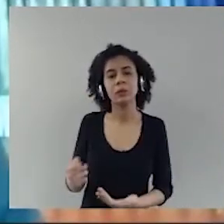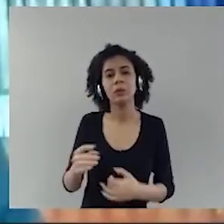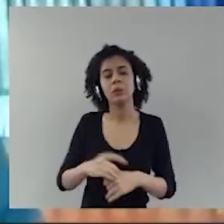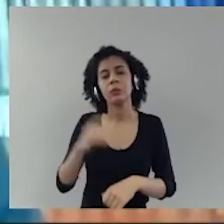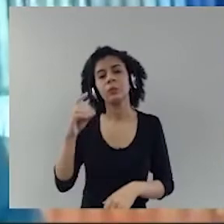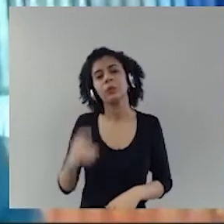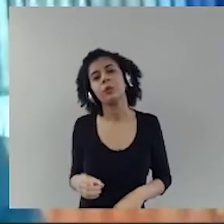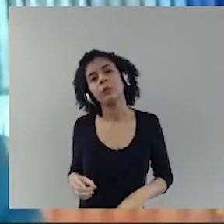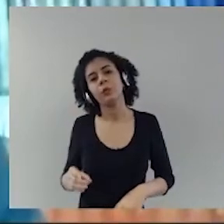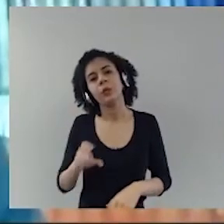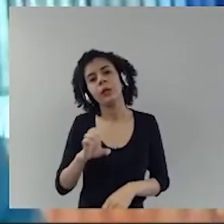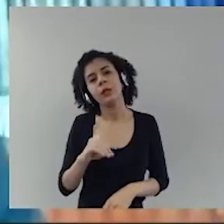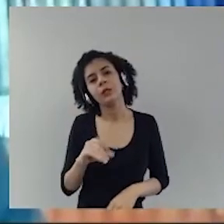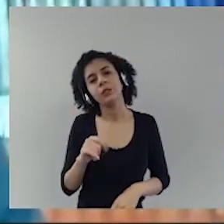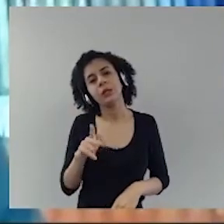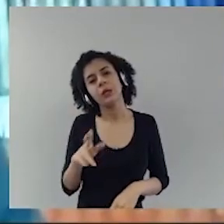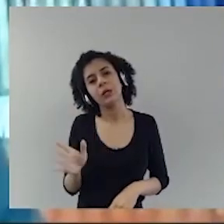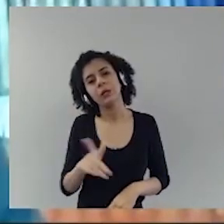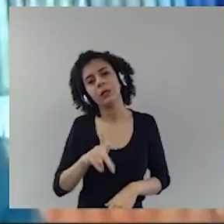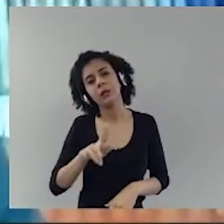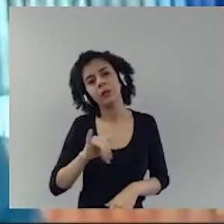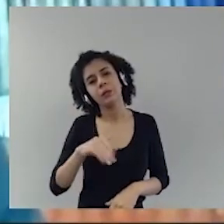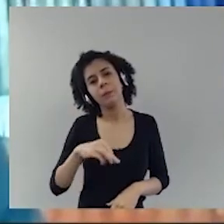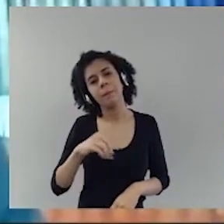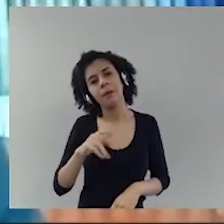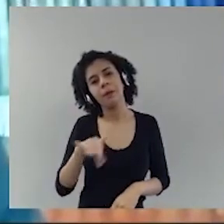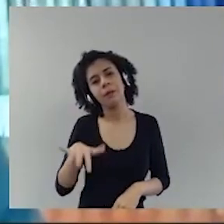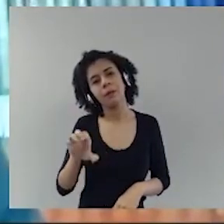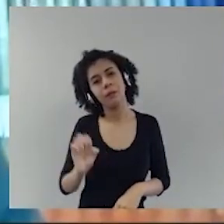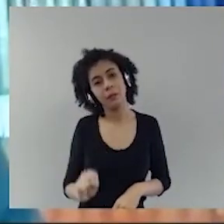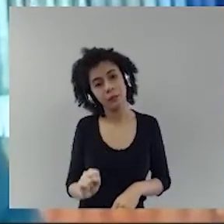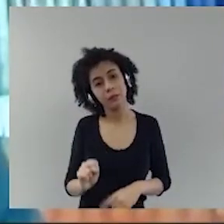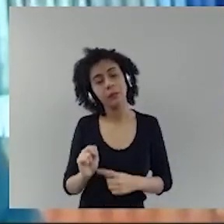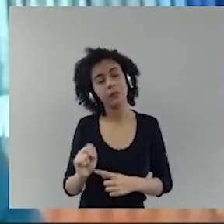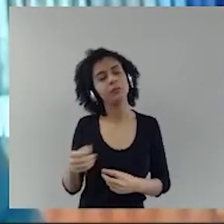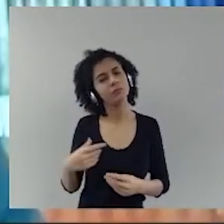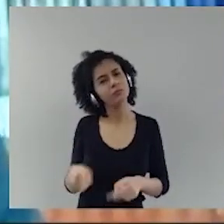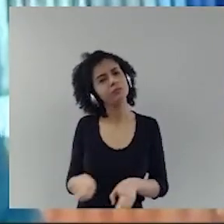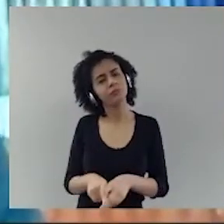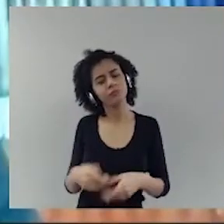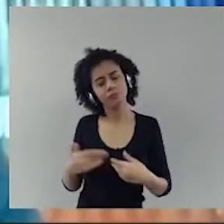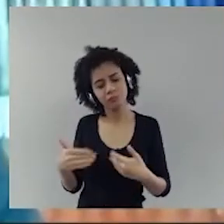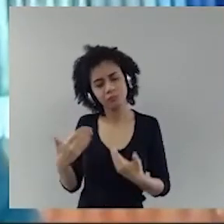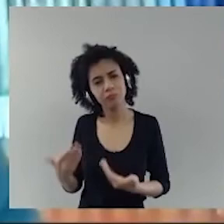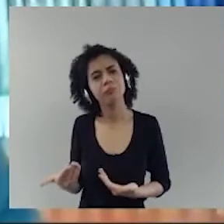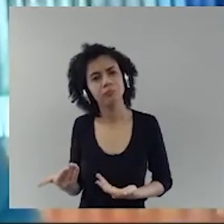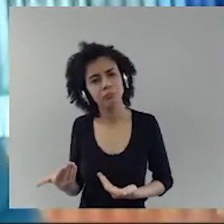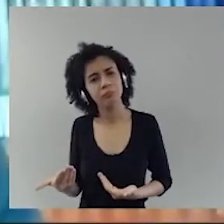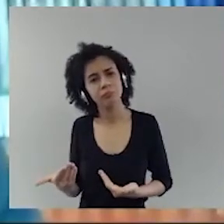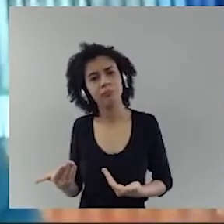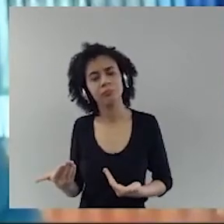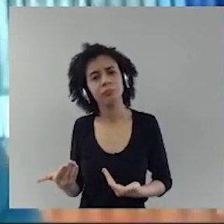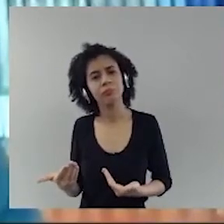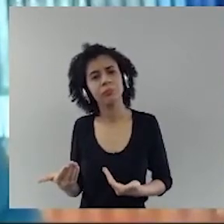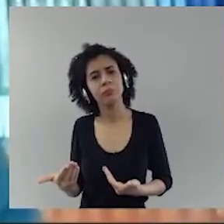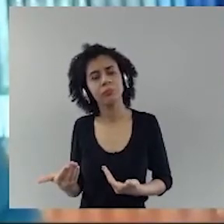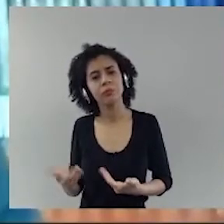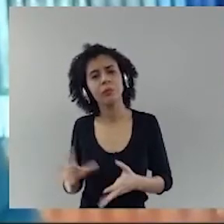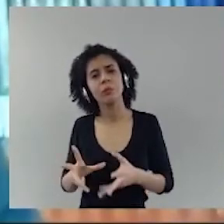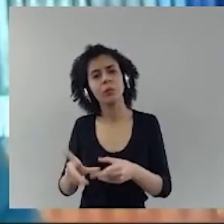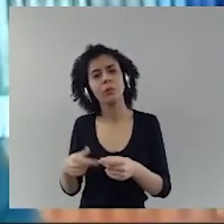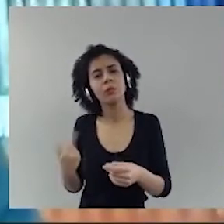doutor edgar guimarães a quem também rendo me rendo li todas